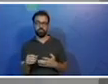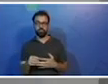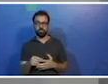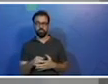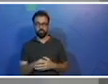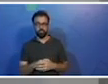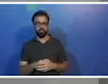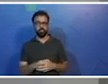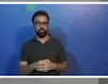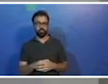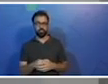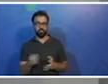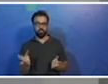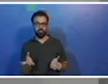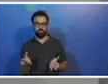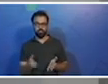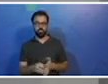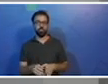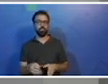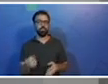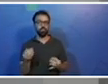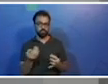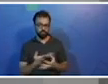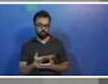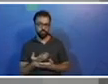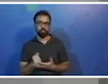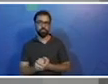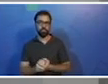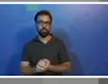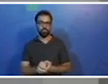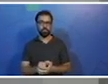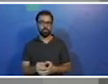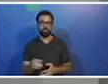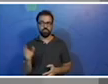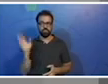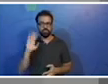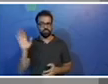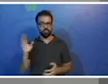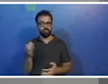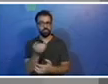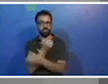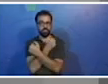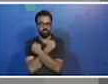Beleza, galera? Então nós vamos ficando por aí e nos vemos na próxima aula. Abraço para todo mundo.